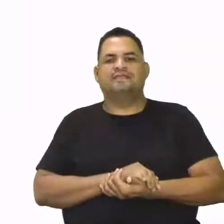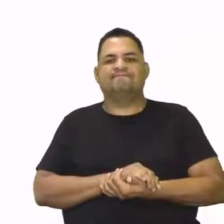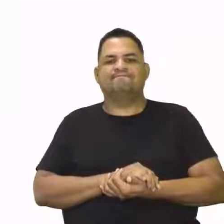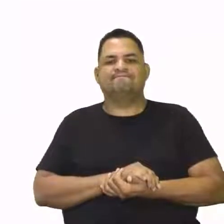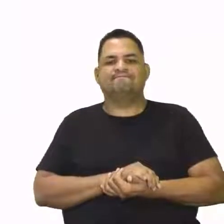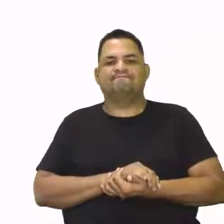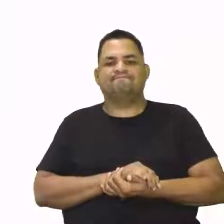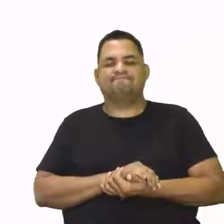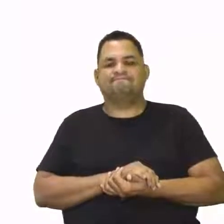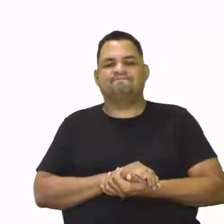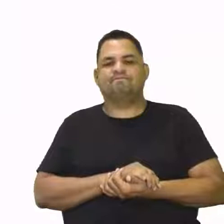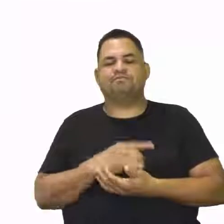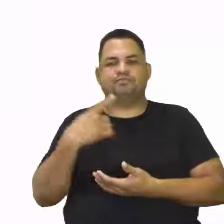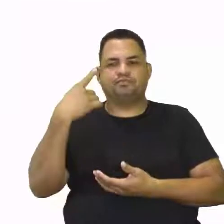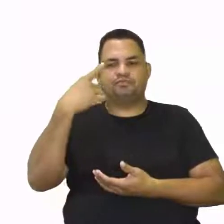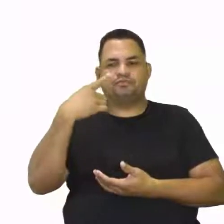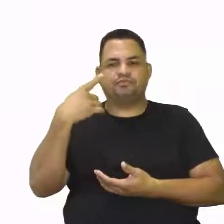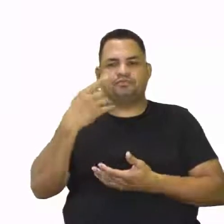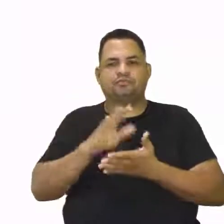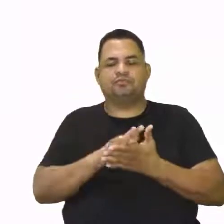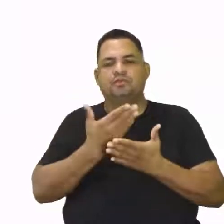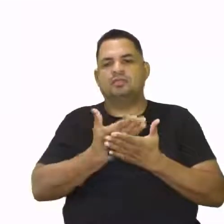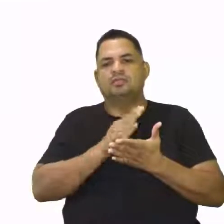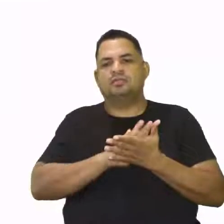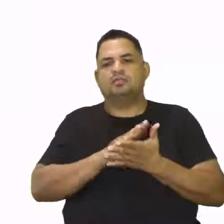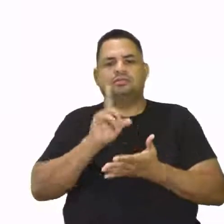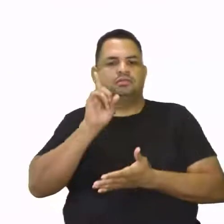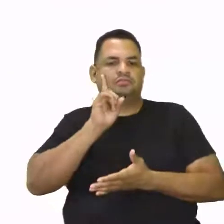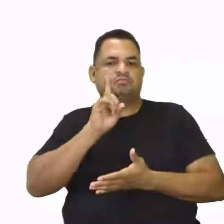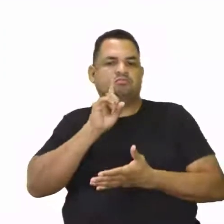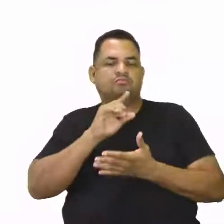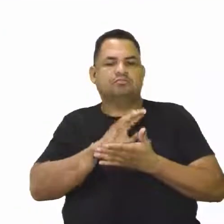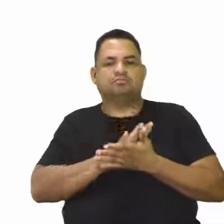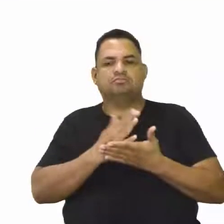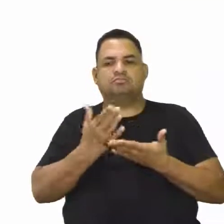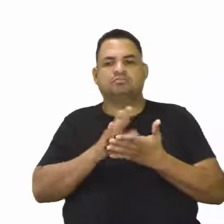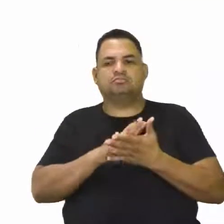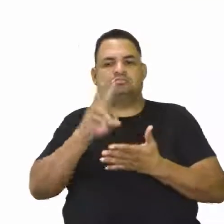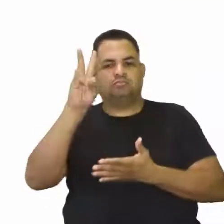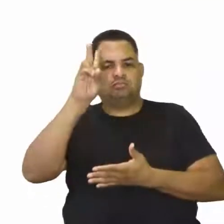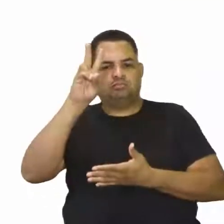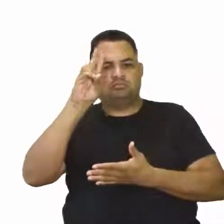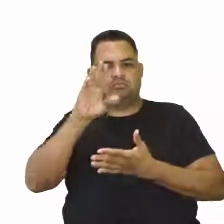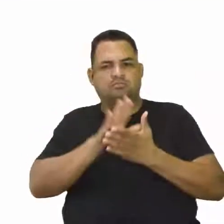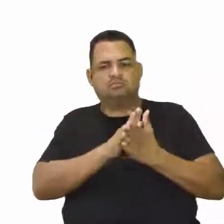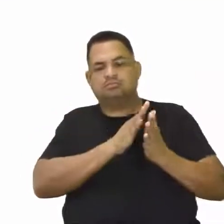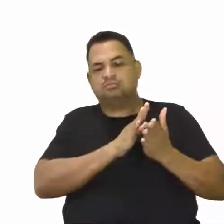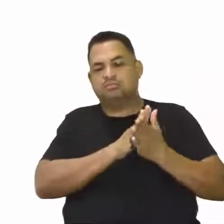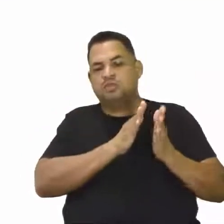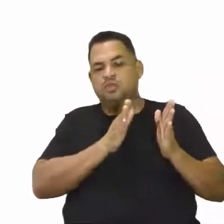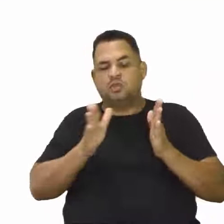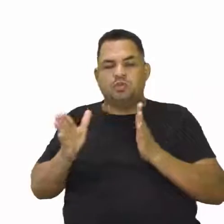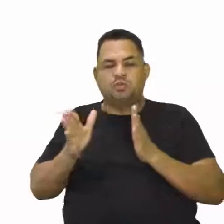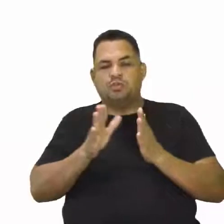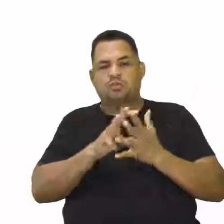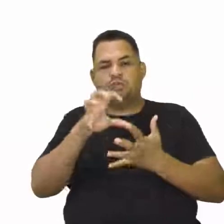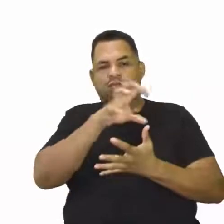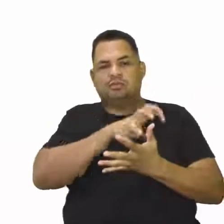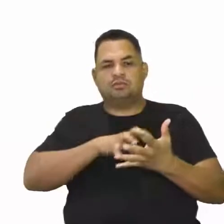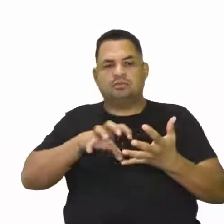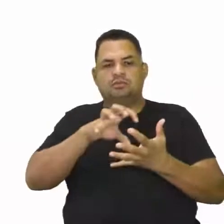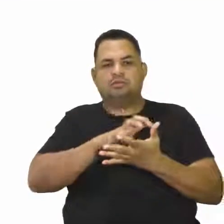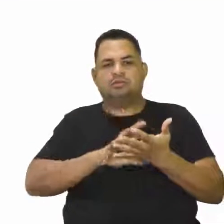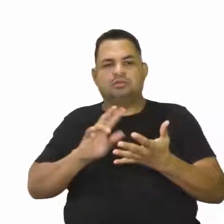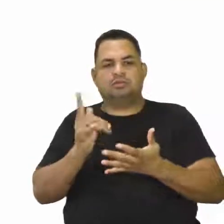Em 2009, em espanhol, com a Ilha Barro, foi traduzido para o inglês. A história se passa durante a Revolução Haitiana. Então,